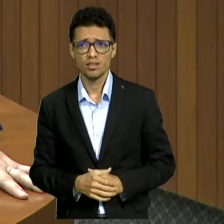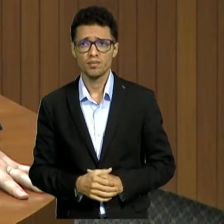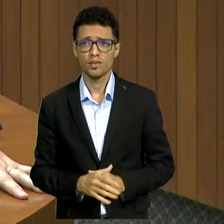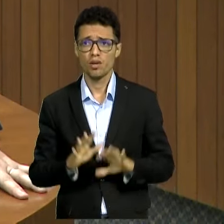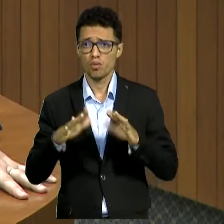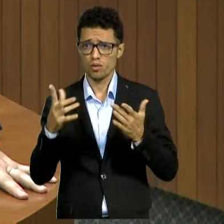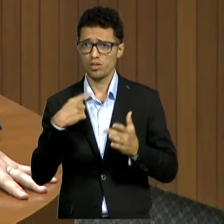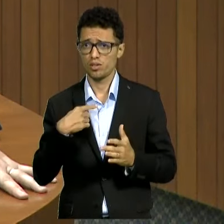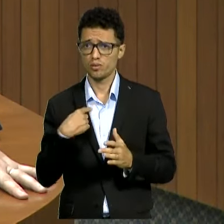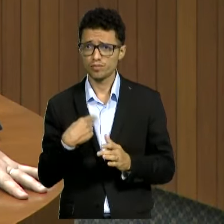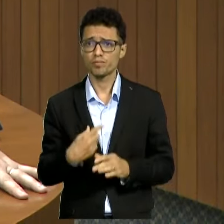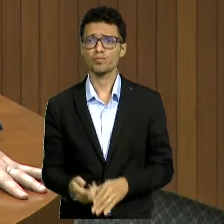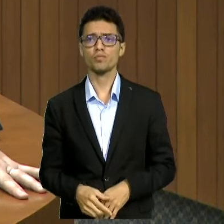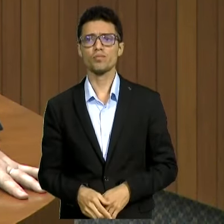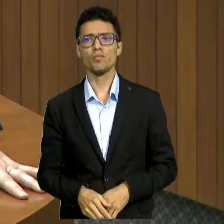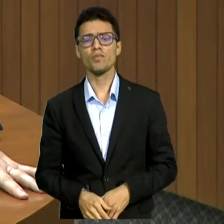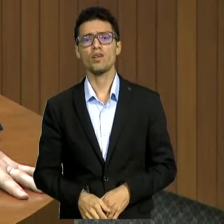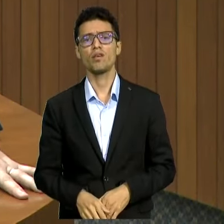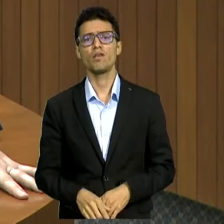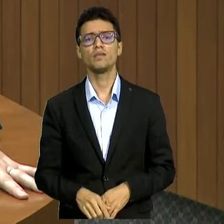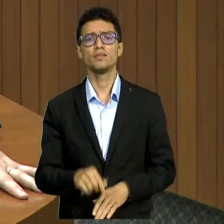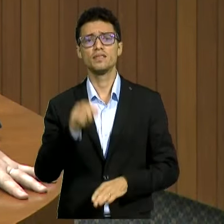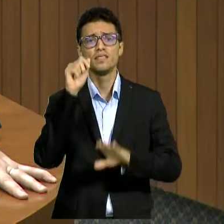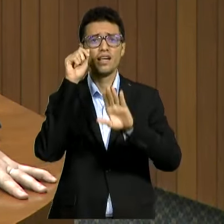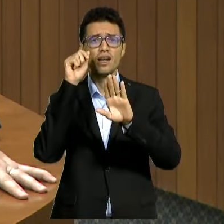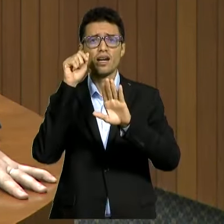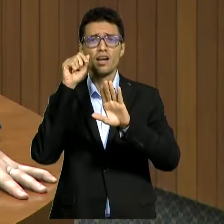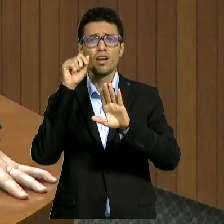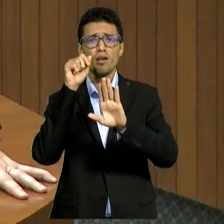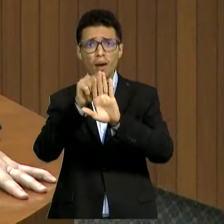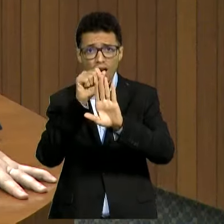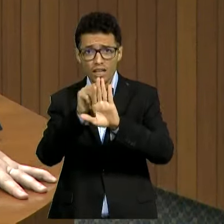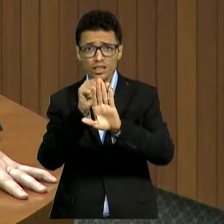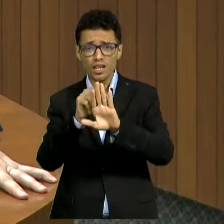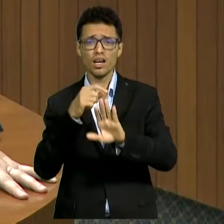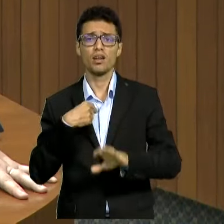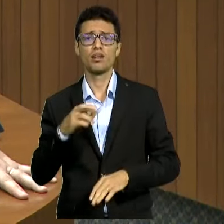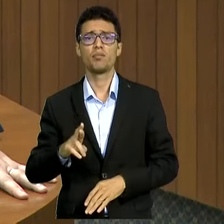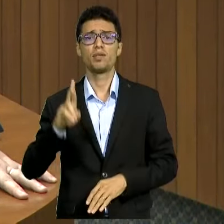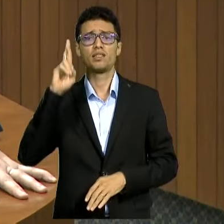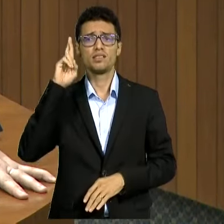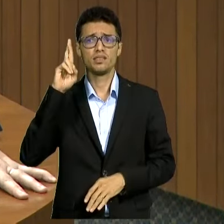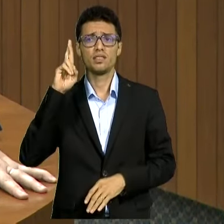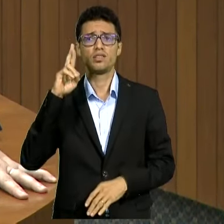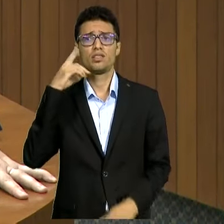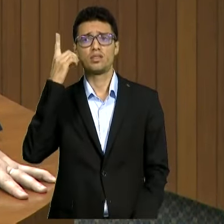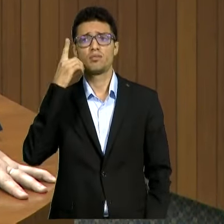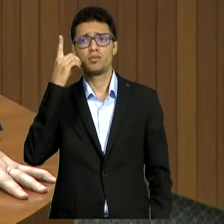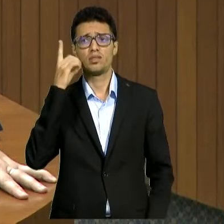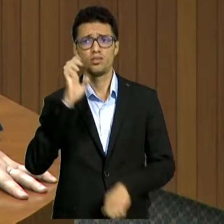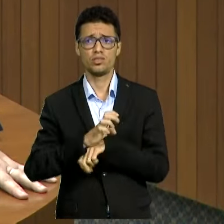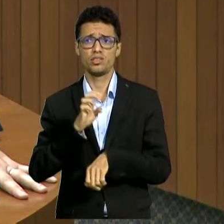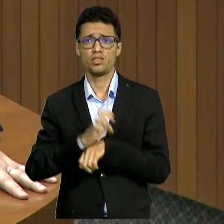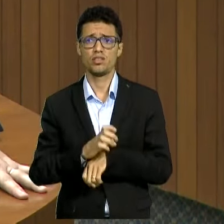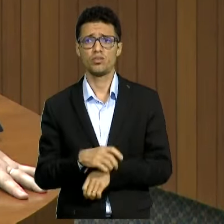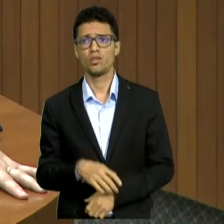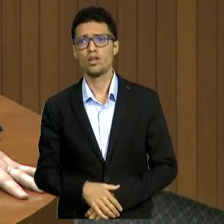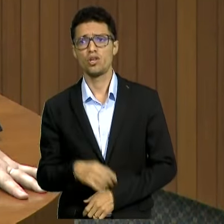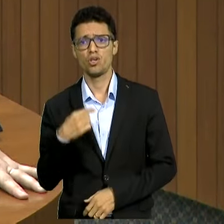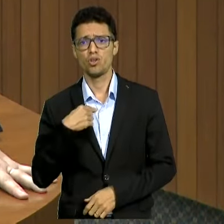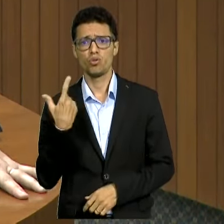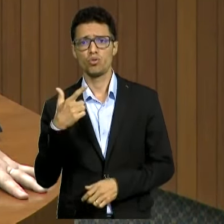Najib, eu bati como um deputado estadual. Eu não bati como representante da Assembleia. Eu não tinha essa procuração, não